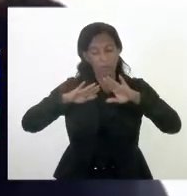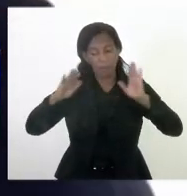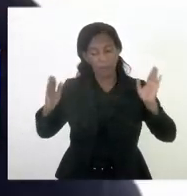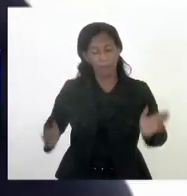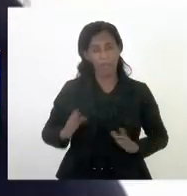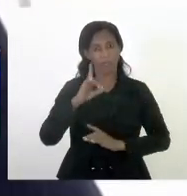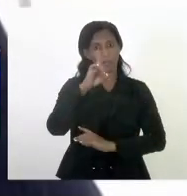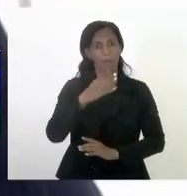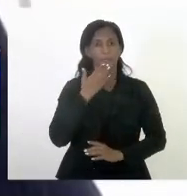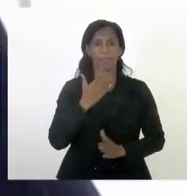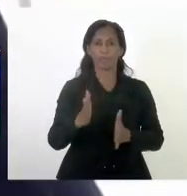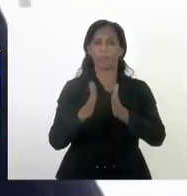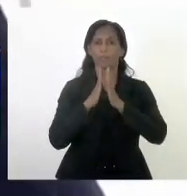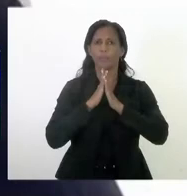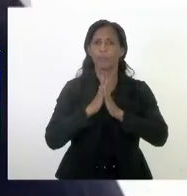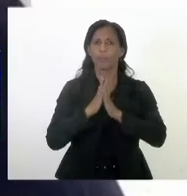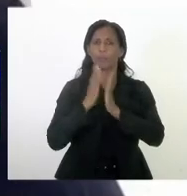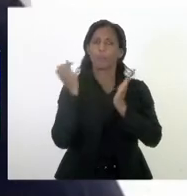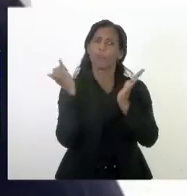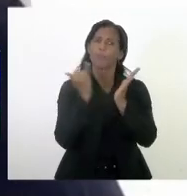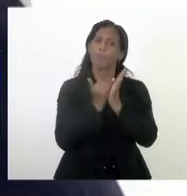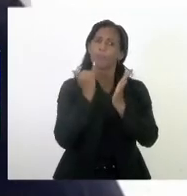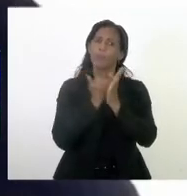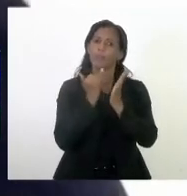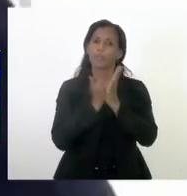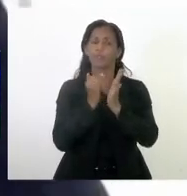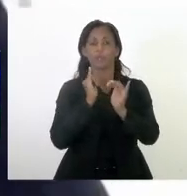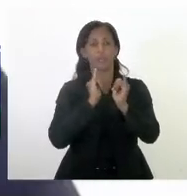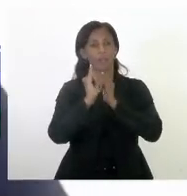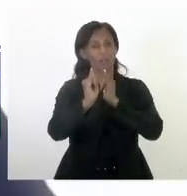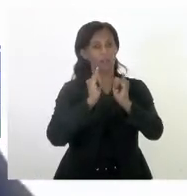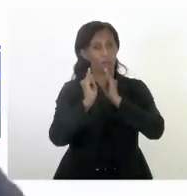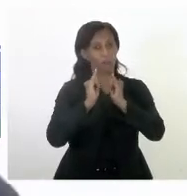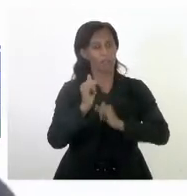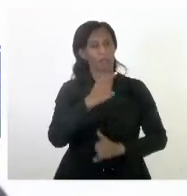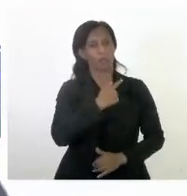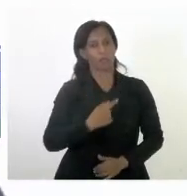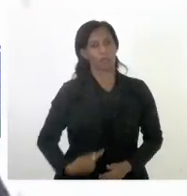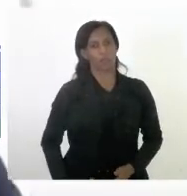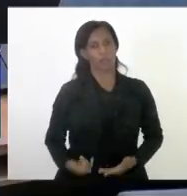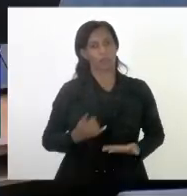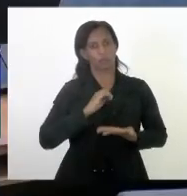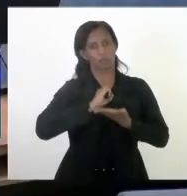favor, a publicação desse requerimento de informação endereçado ao governador.